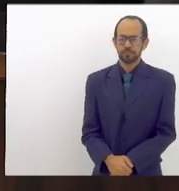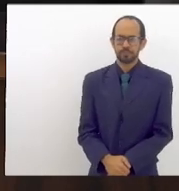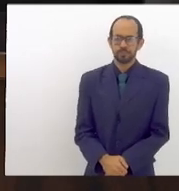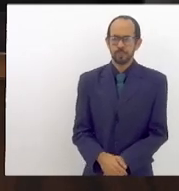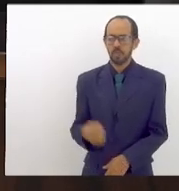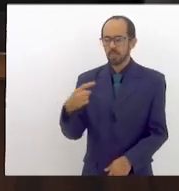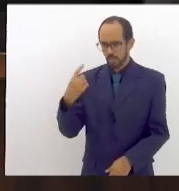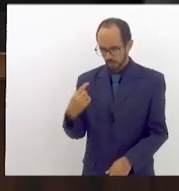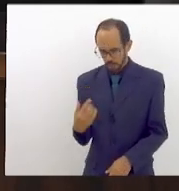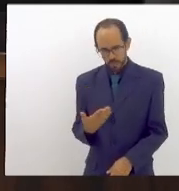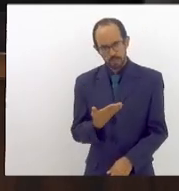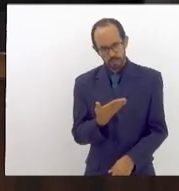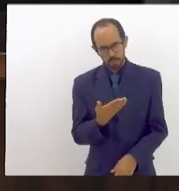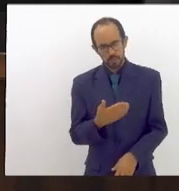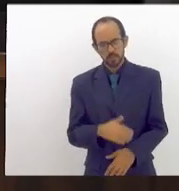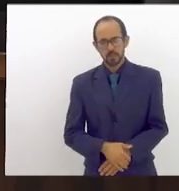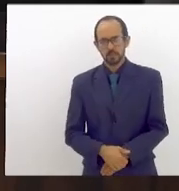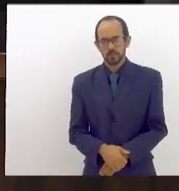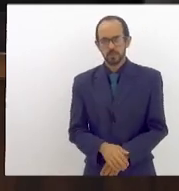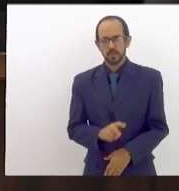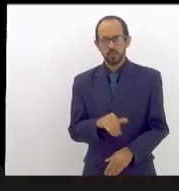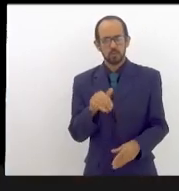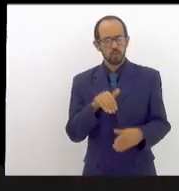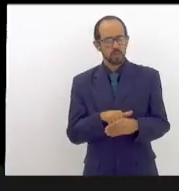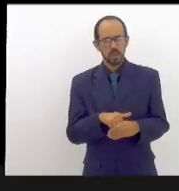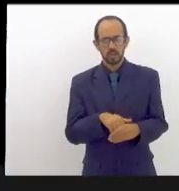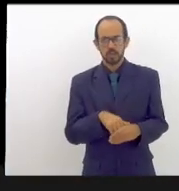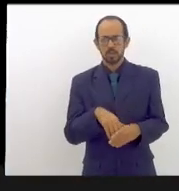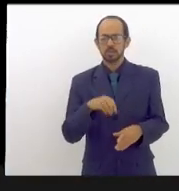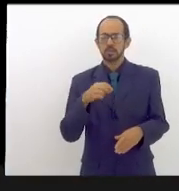Dani Monteiro vai votada